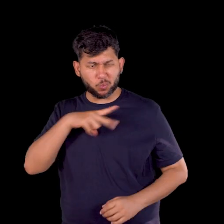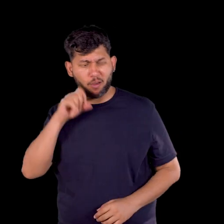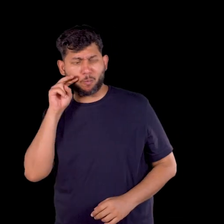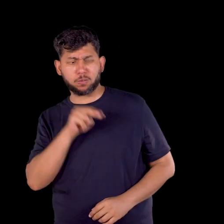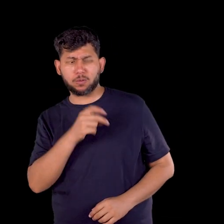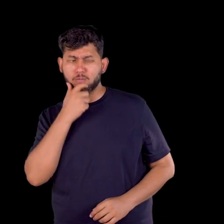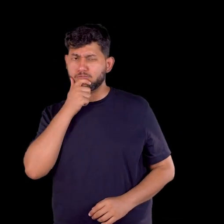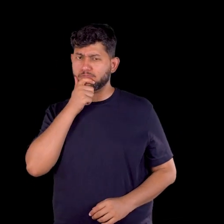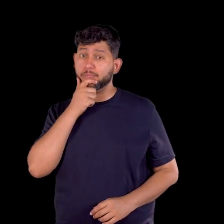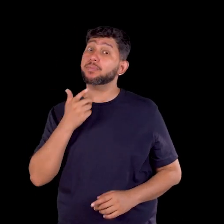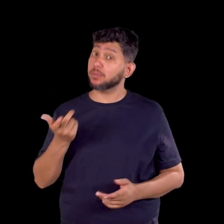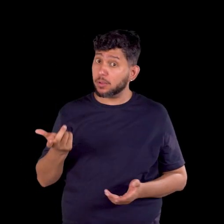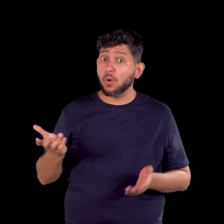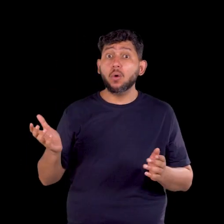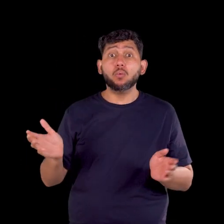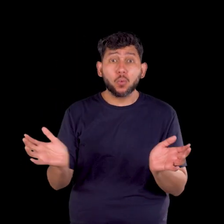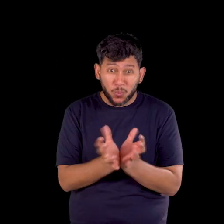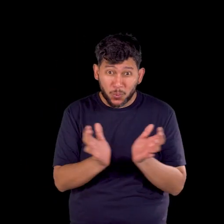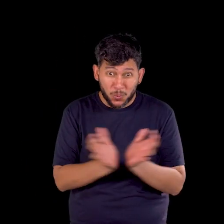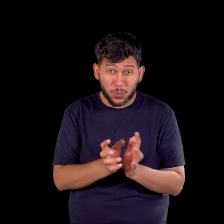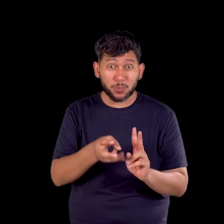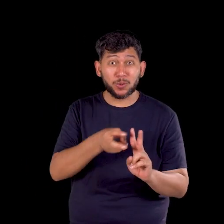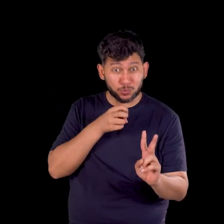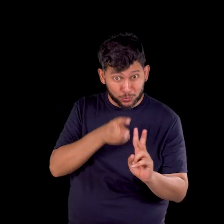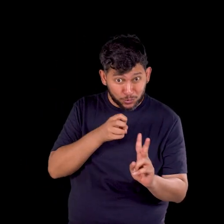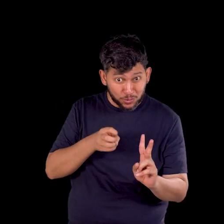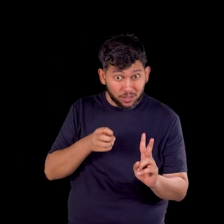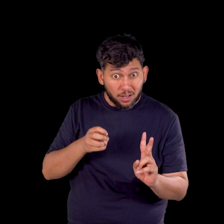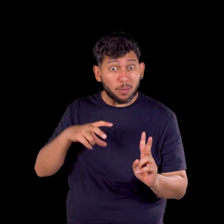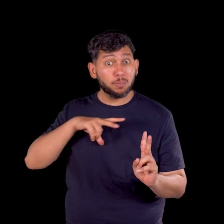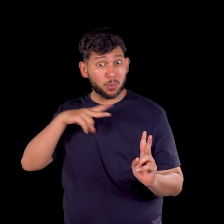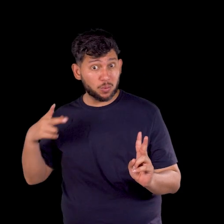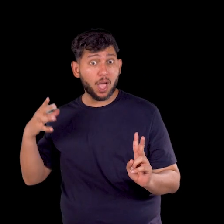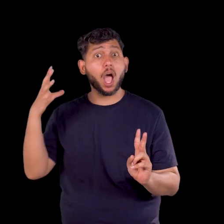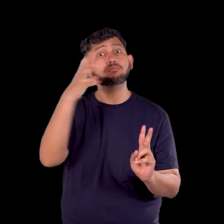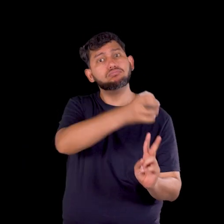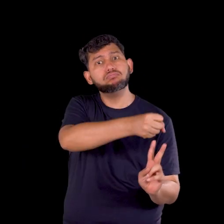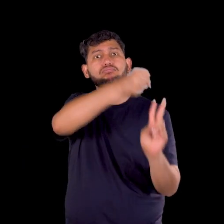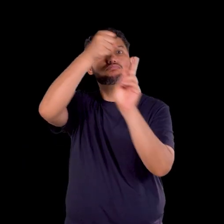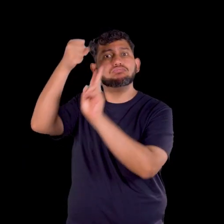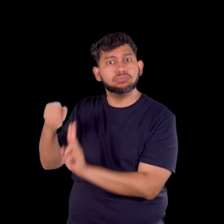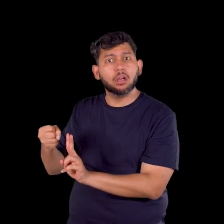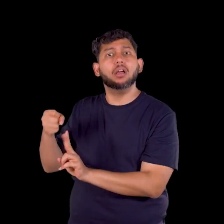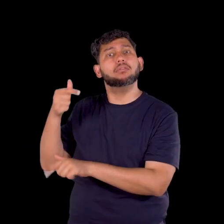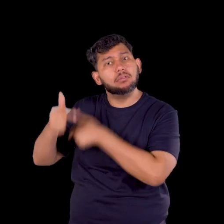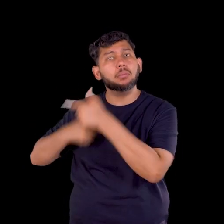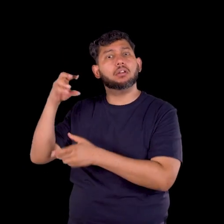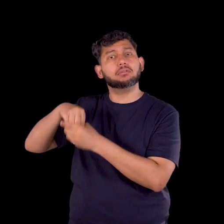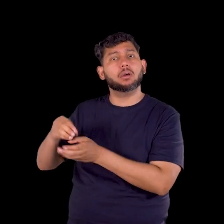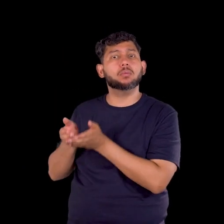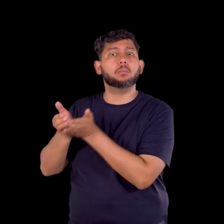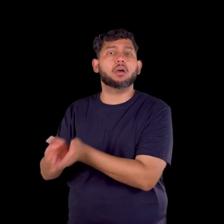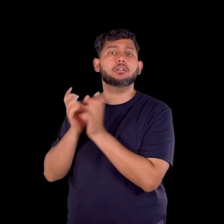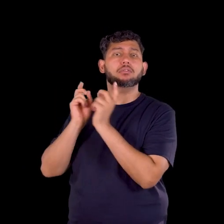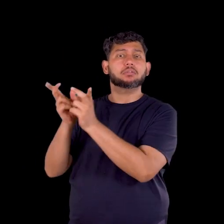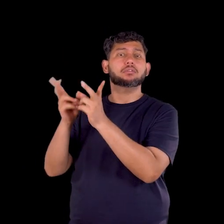que os indígenas eram empregados até mesmo nas caravelas fazendo transporte de mercadorias. Com a instalação dos primeiros estaleiros